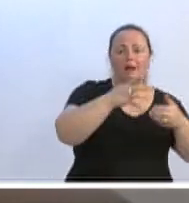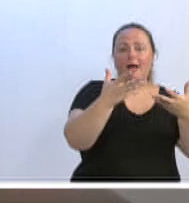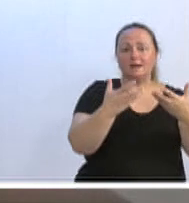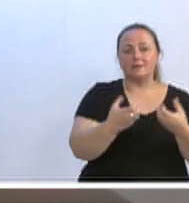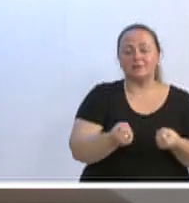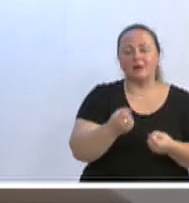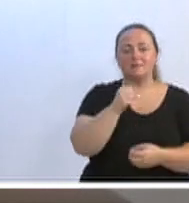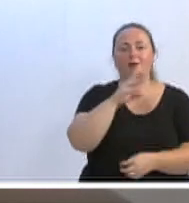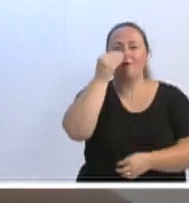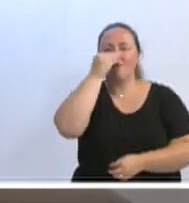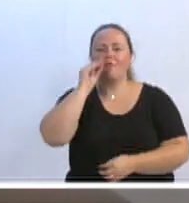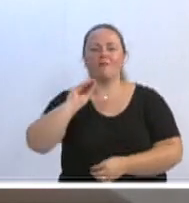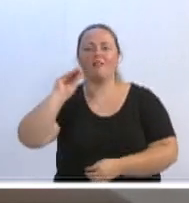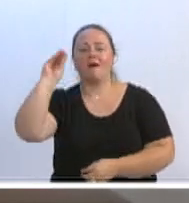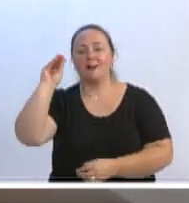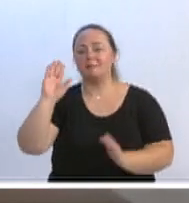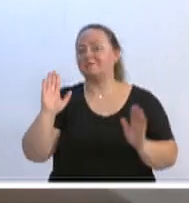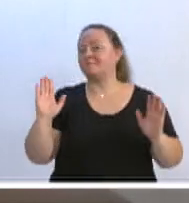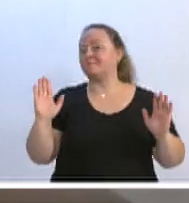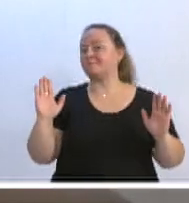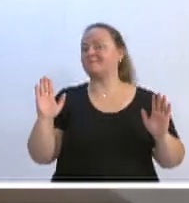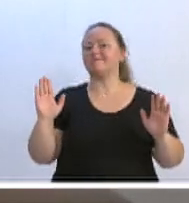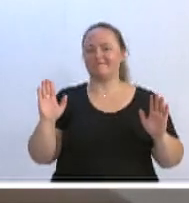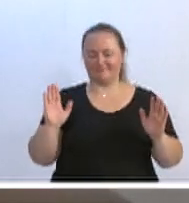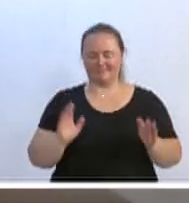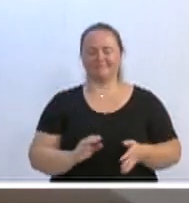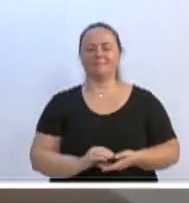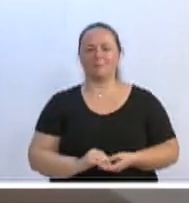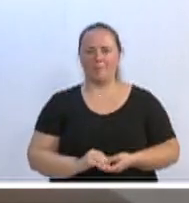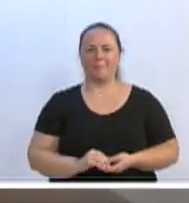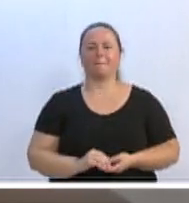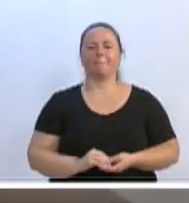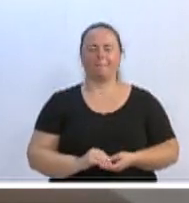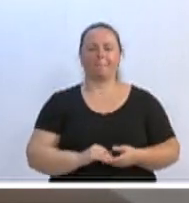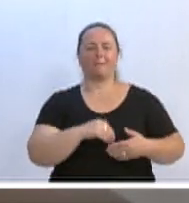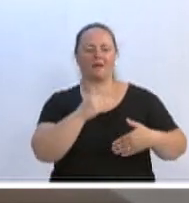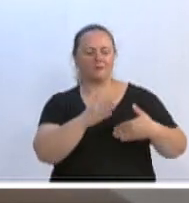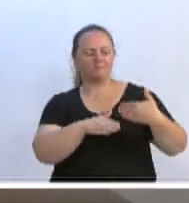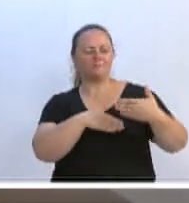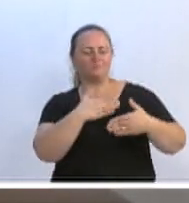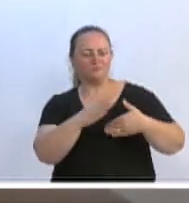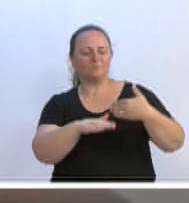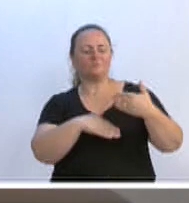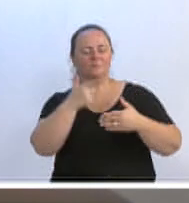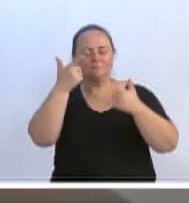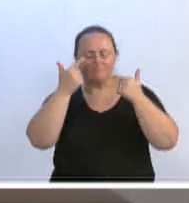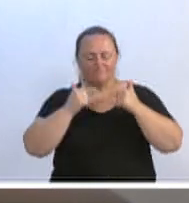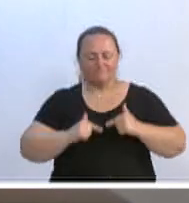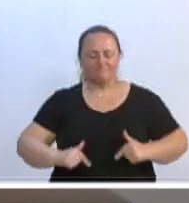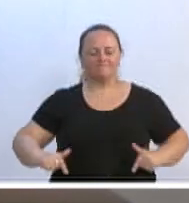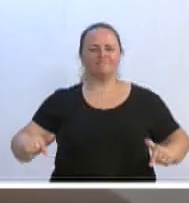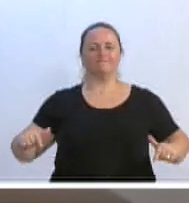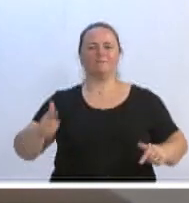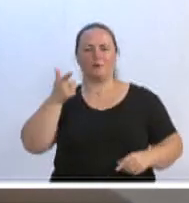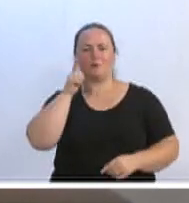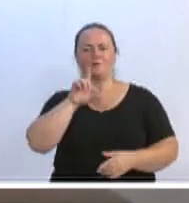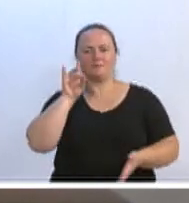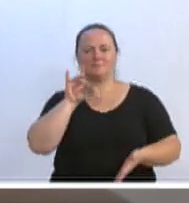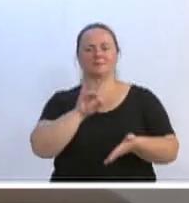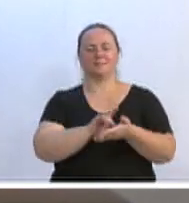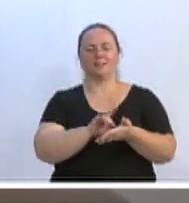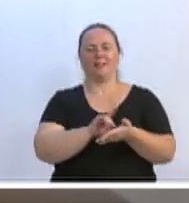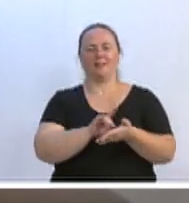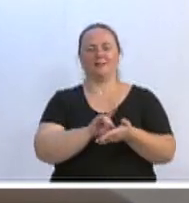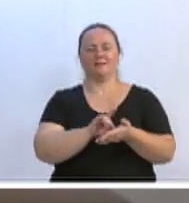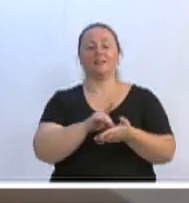rejeitar o chamado à eleição. O processo é em santificação, segundo está escrito na primeira